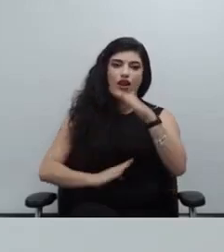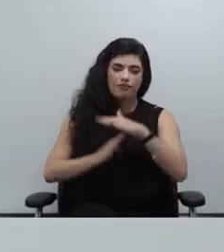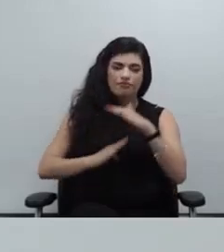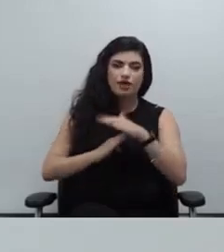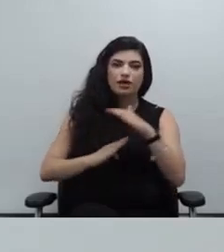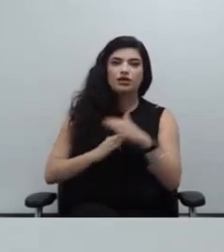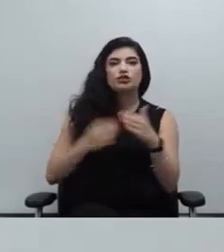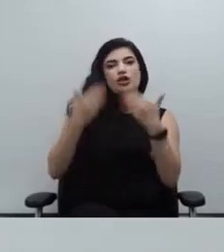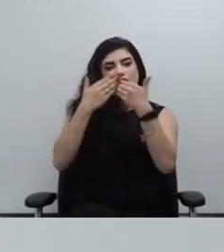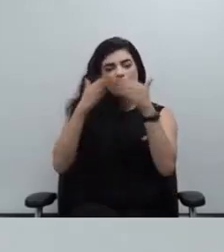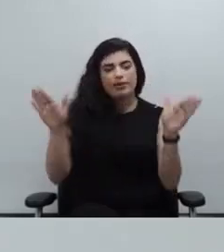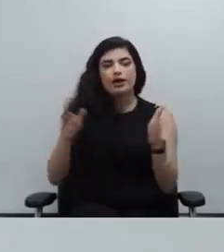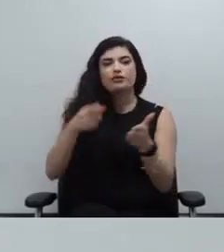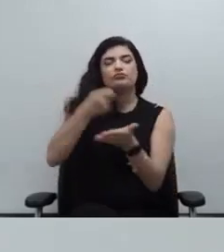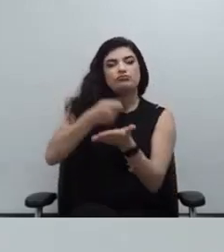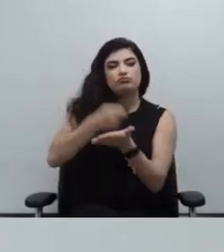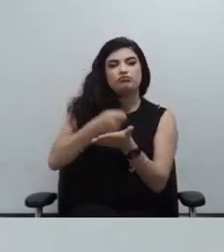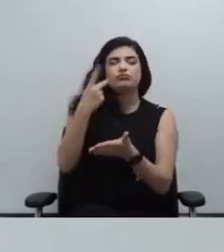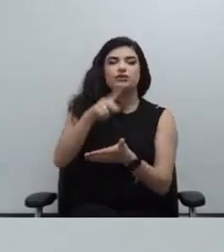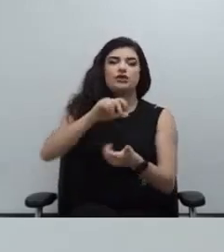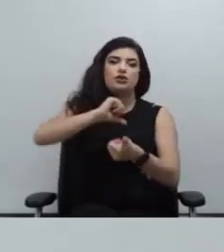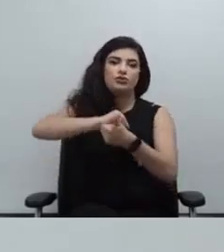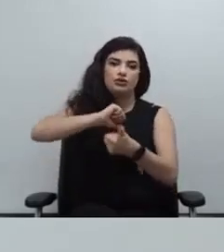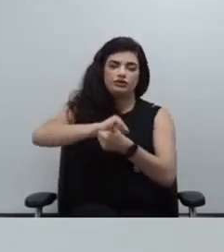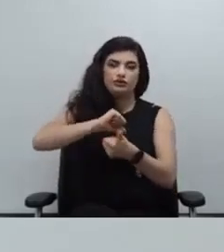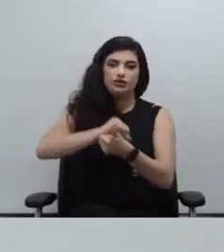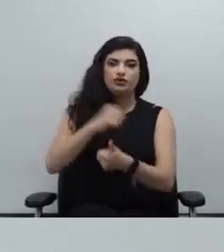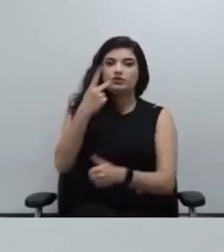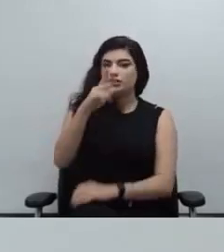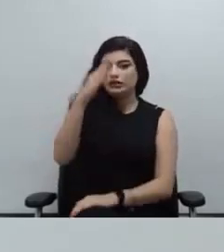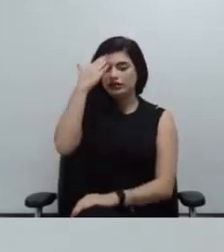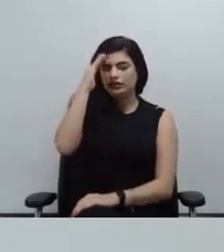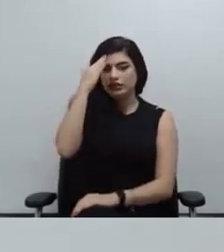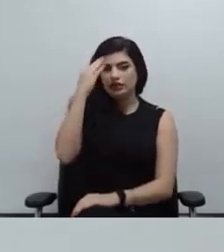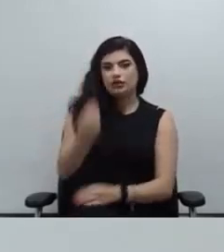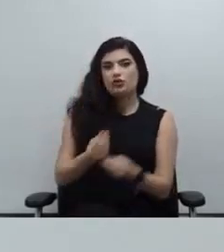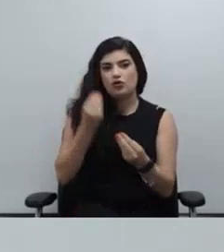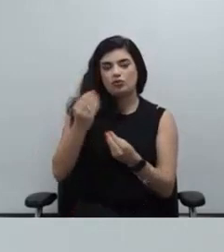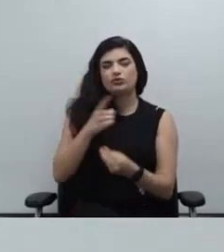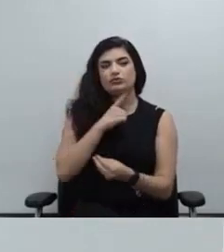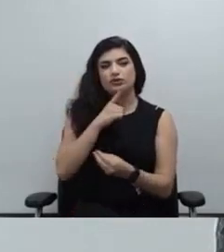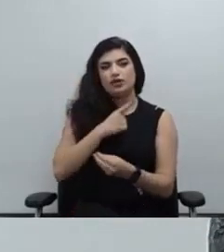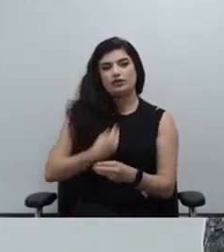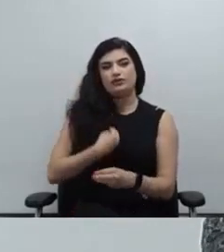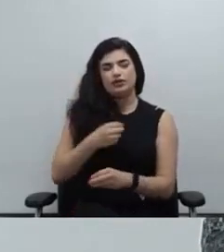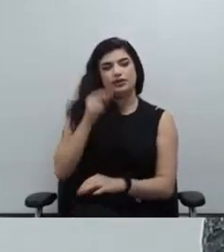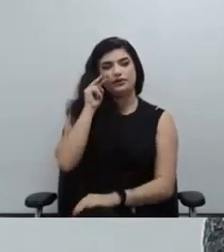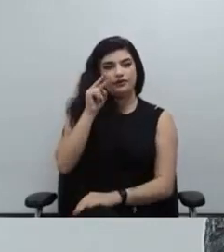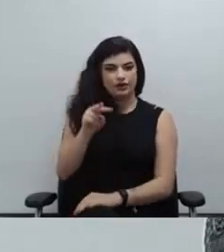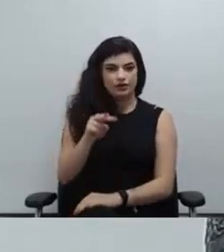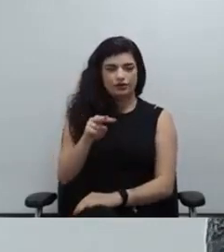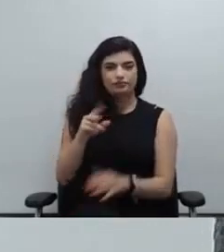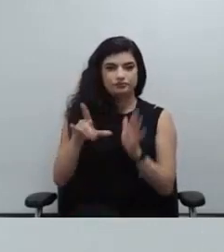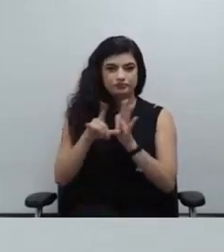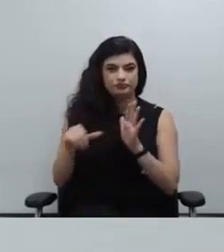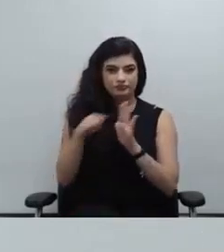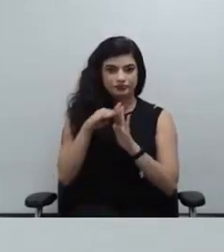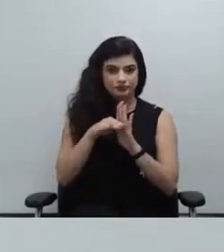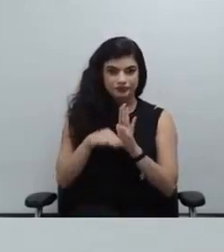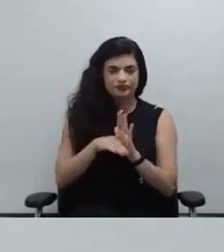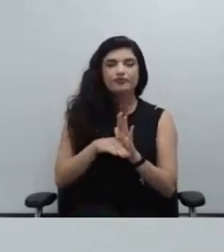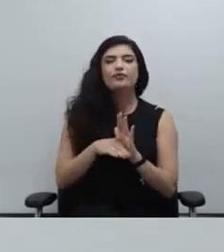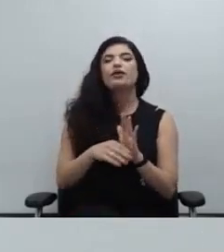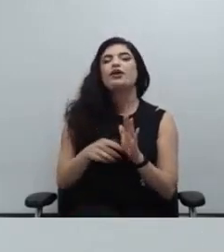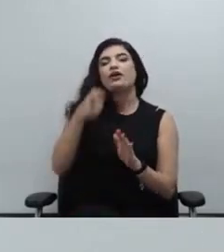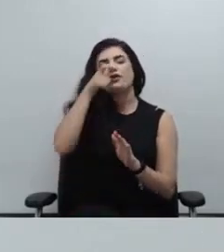aberto e a exigência de quórum qualificado, por entender que ambos colidiam com expressas previsões legais. O referido voto,